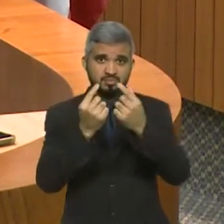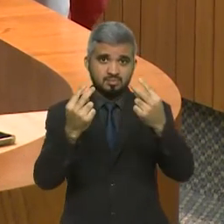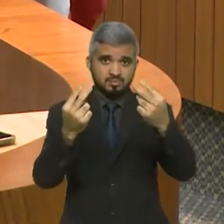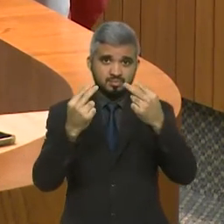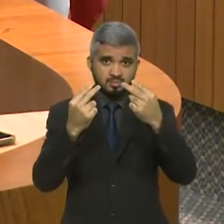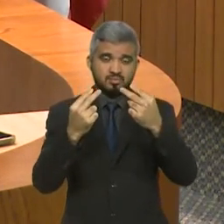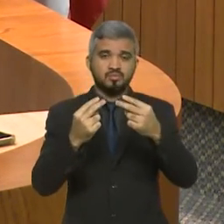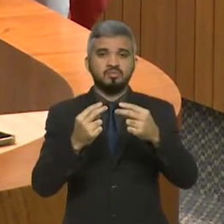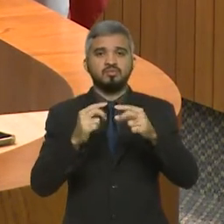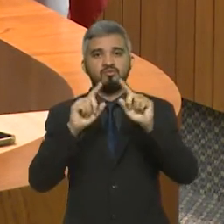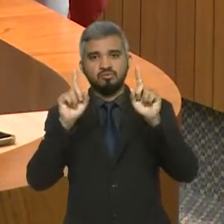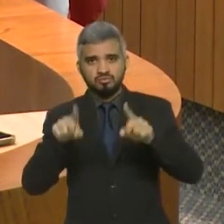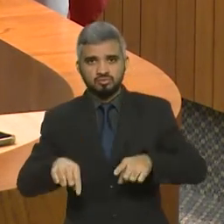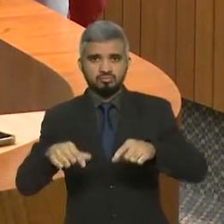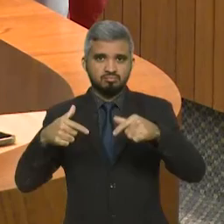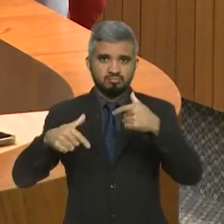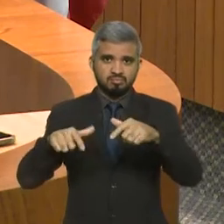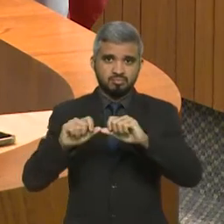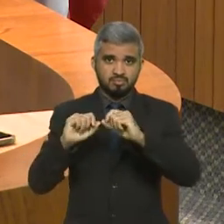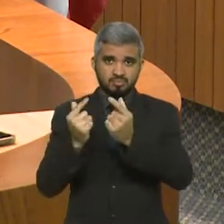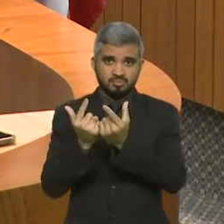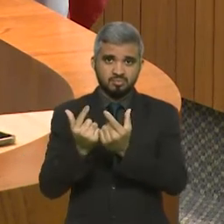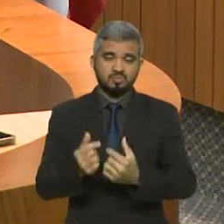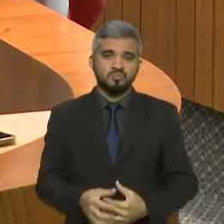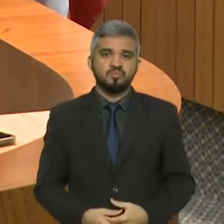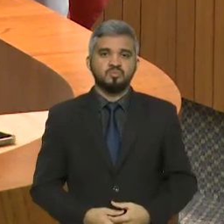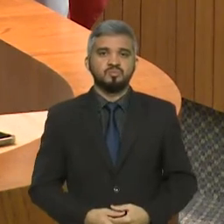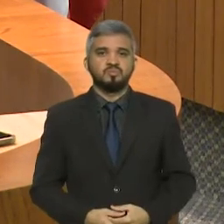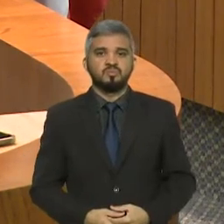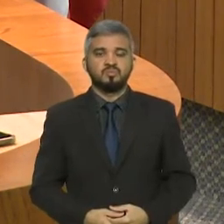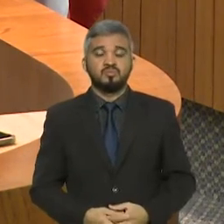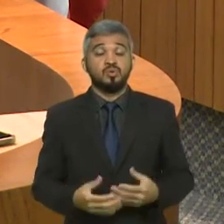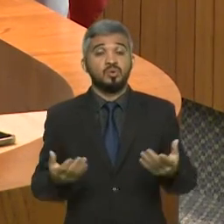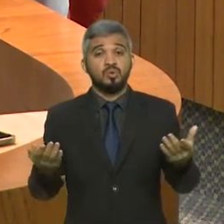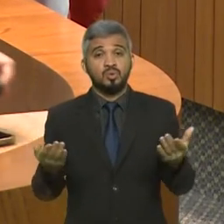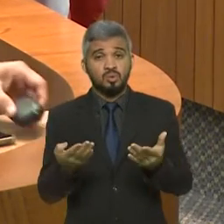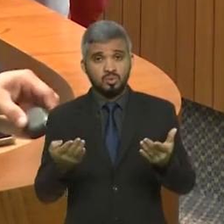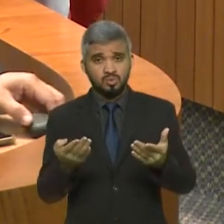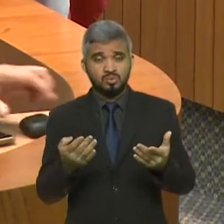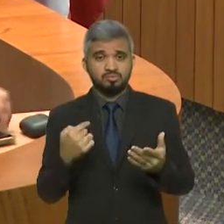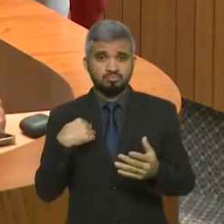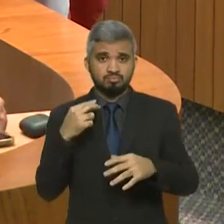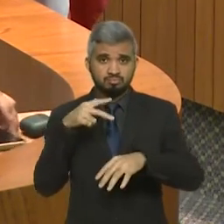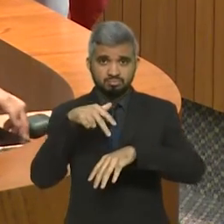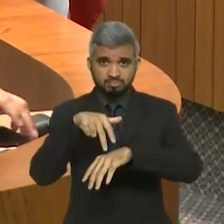presidente, o que me traz hoje aqui, justamente que,